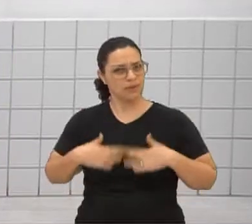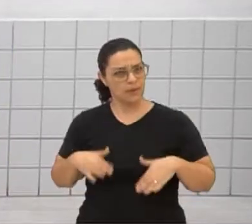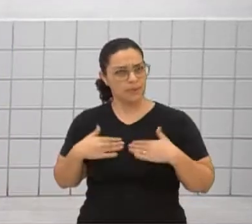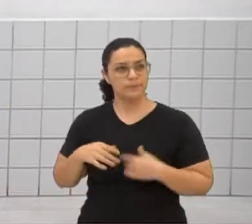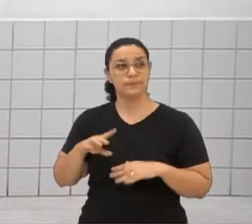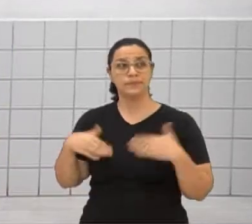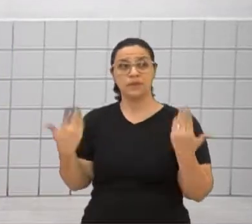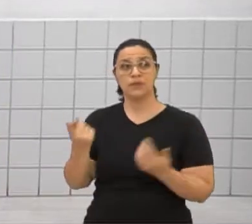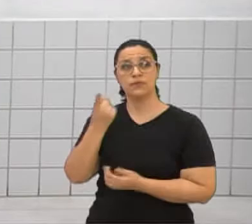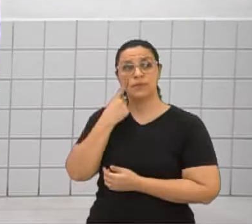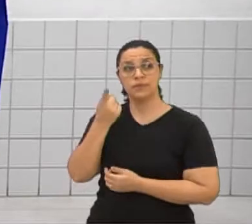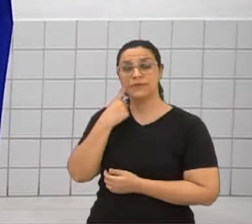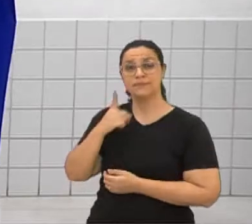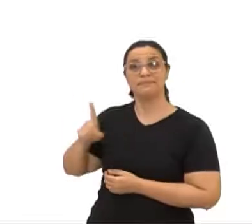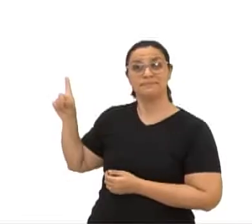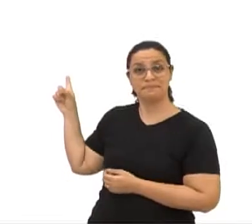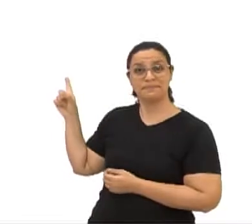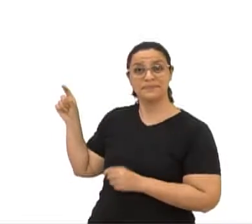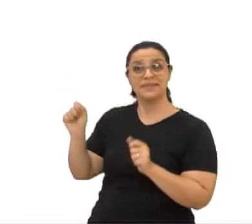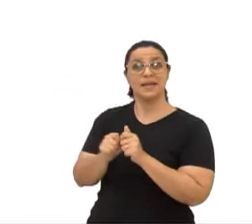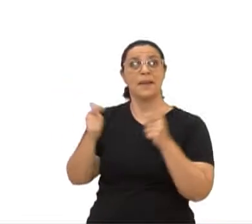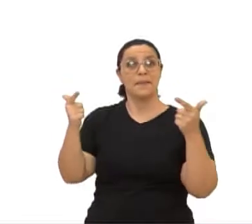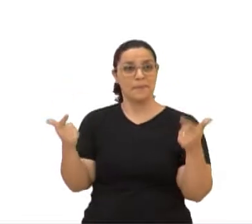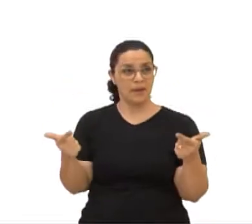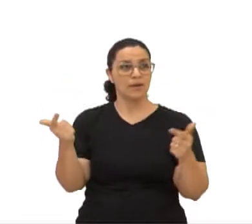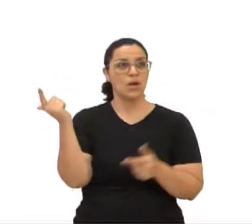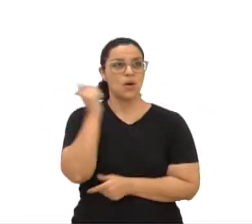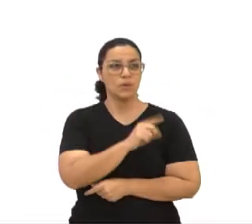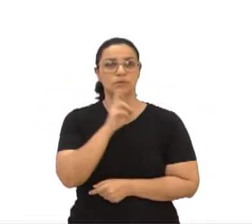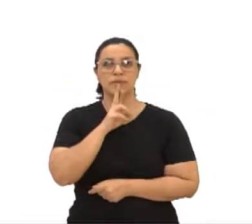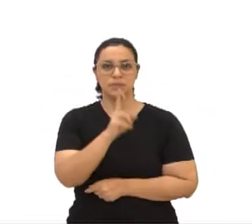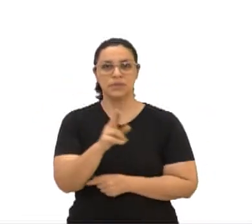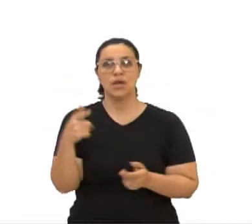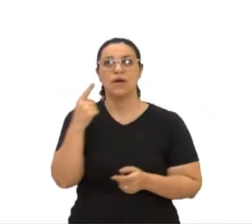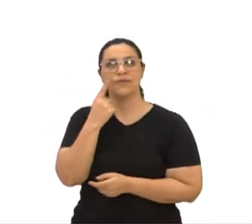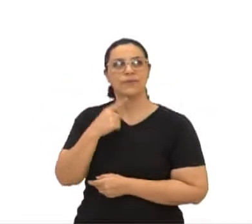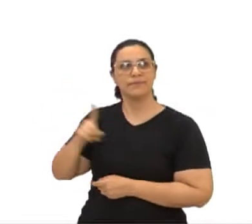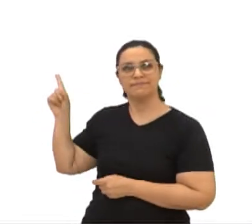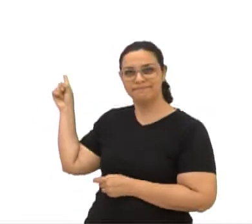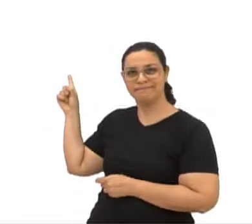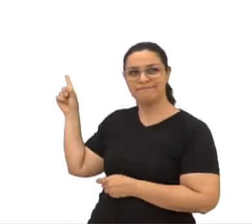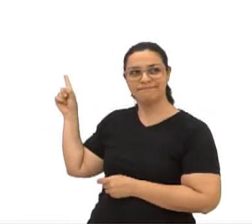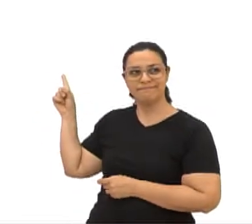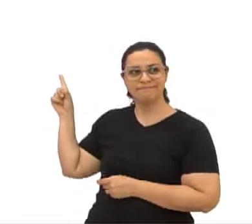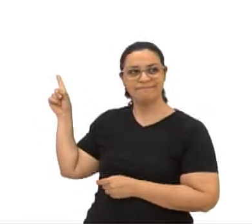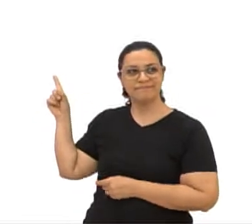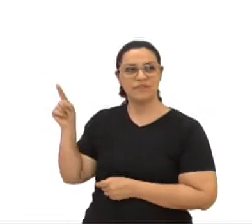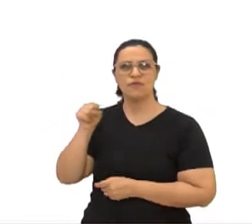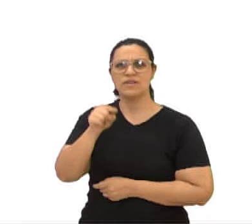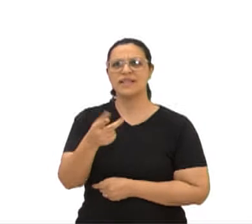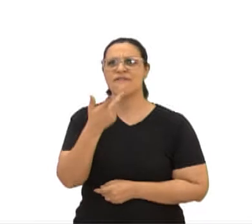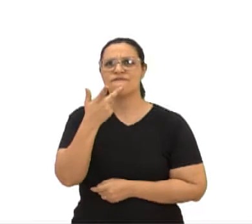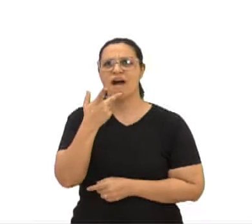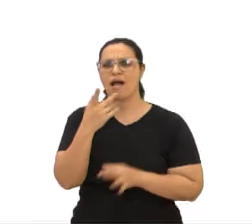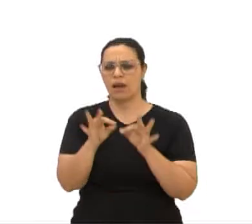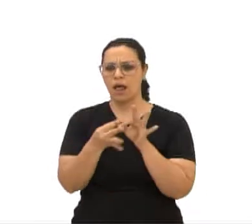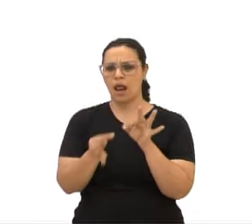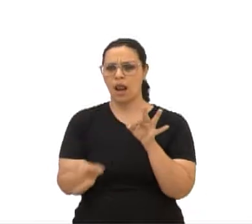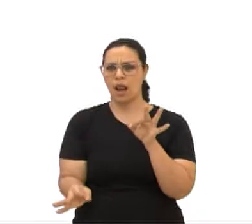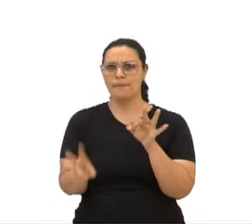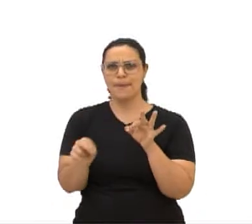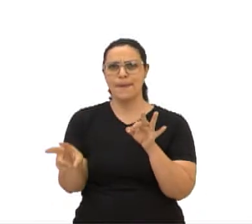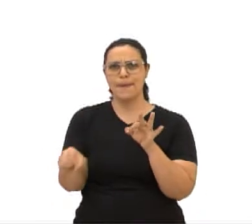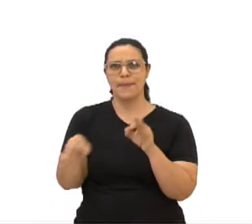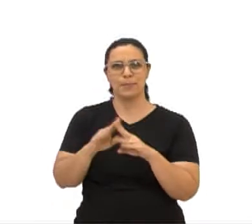tranquila né Então vamos usar a maioria acertou Olha lá imagem e o toque romântico que fala